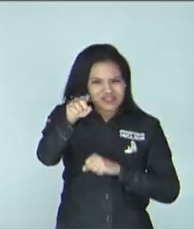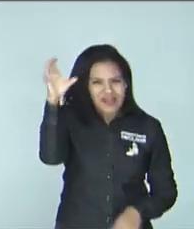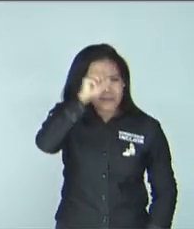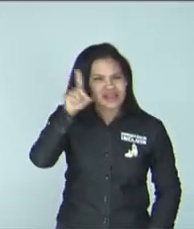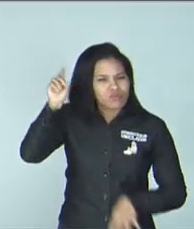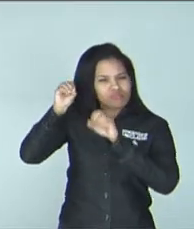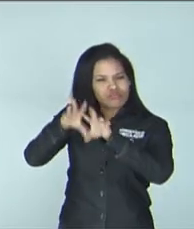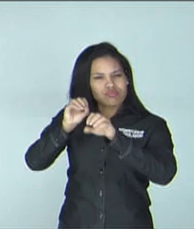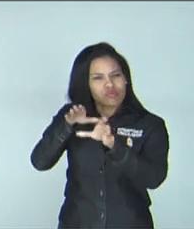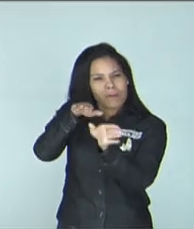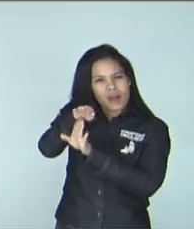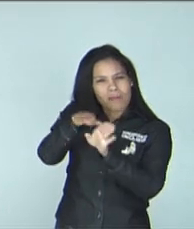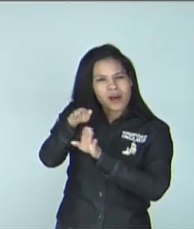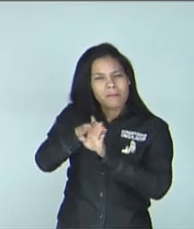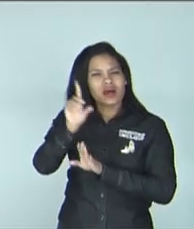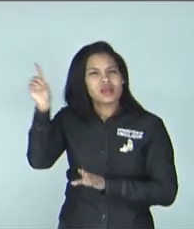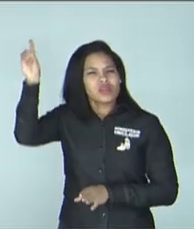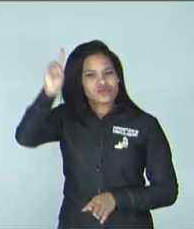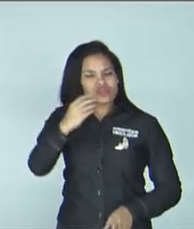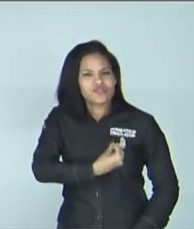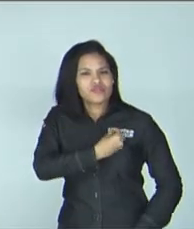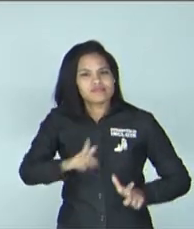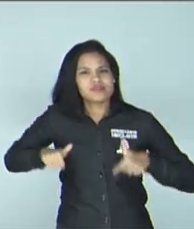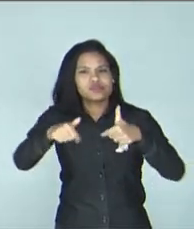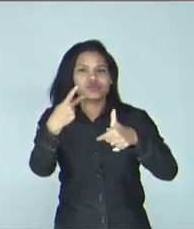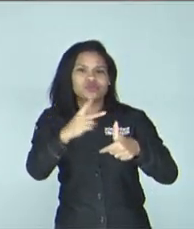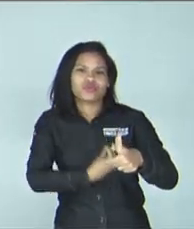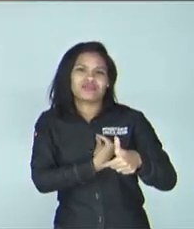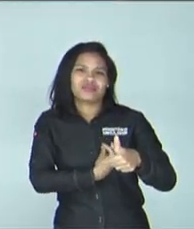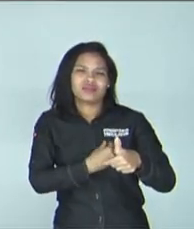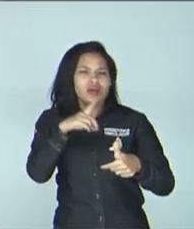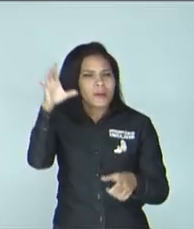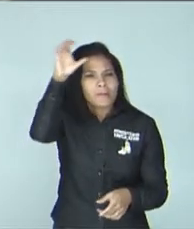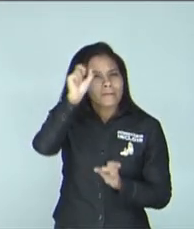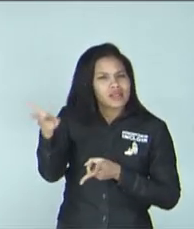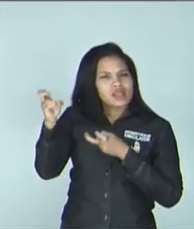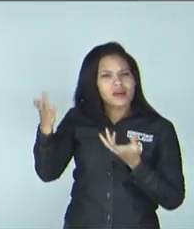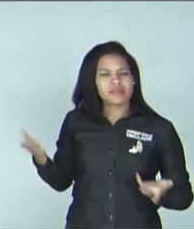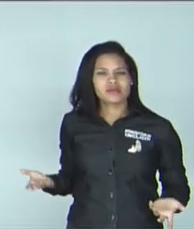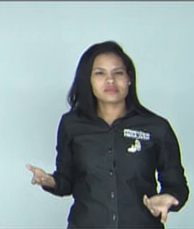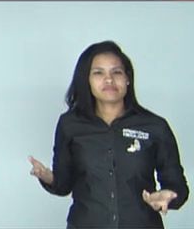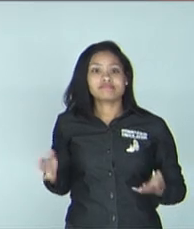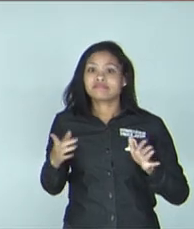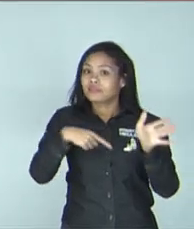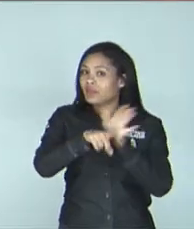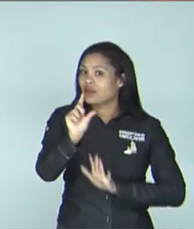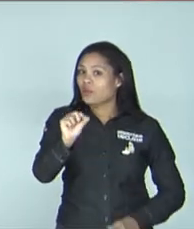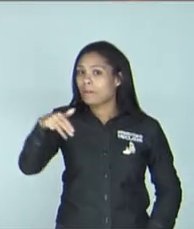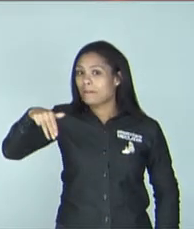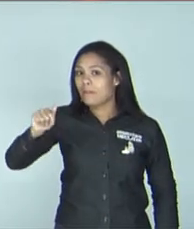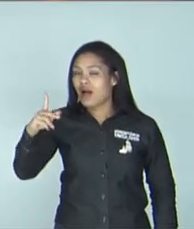e os magos disseram é o dedo de deus eu queria que saber de uma coisa na tua família